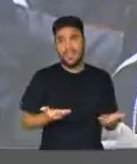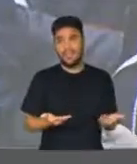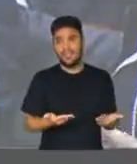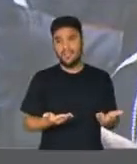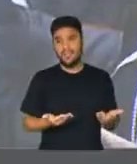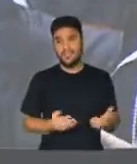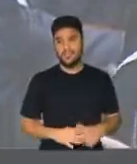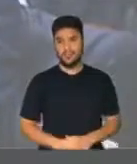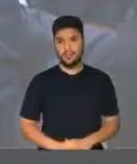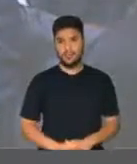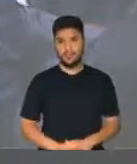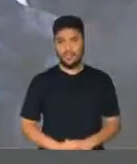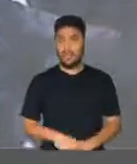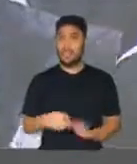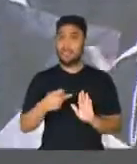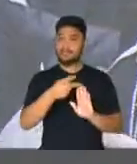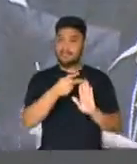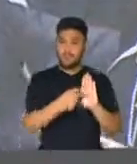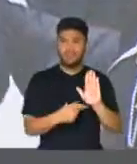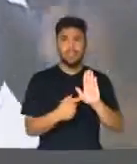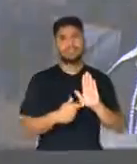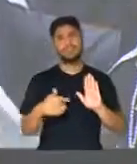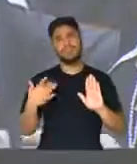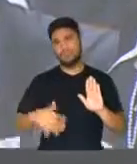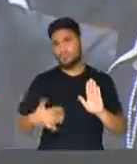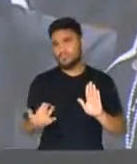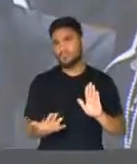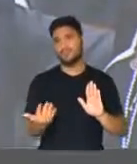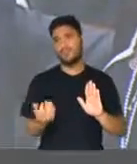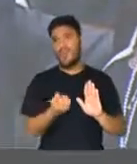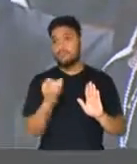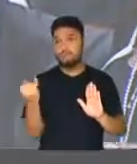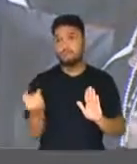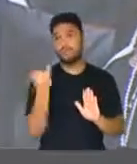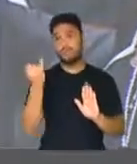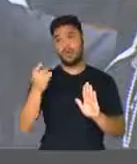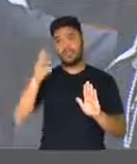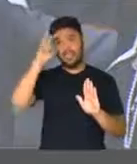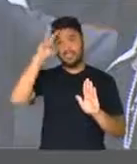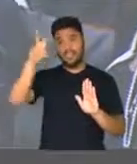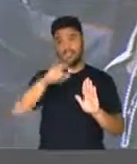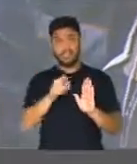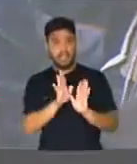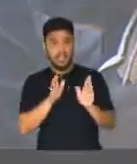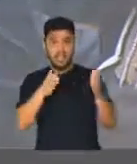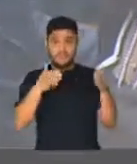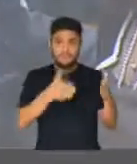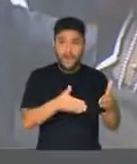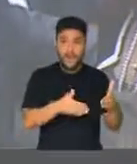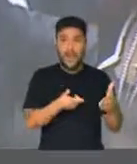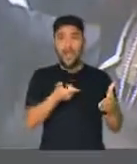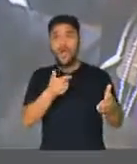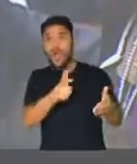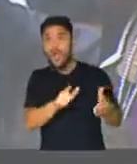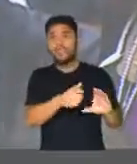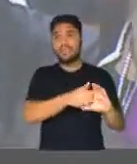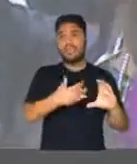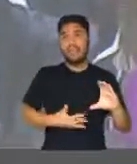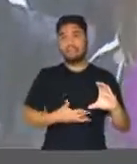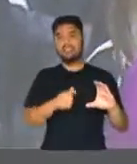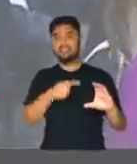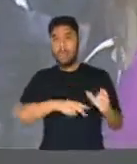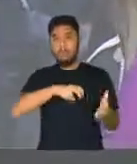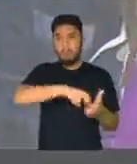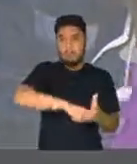mulheres. Esse projeto de lei é extremamente inteligente. Ele foca um outro aspecto que não